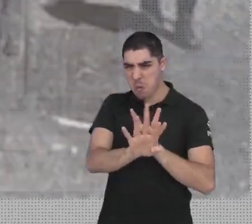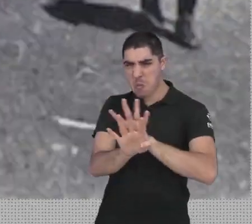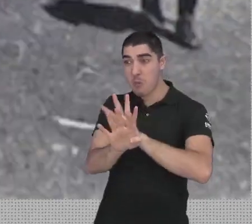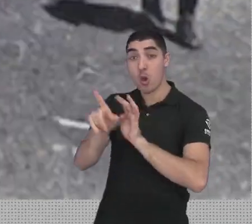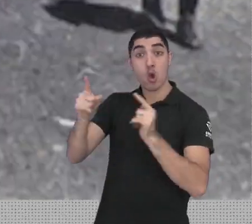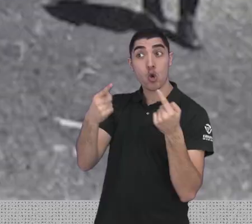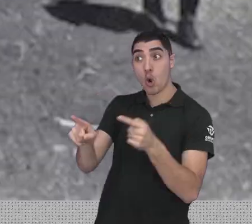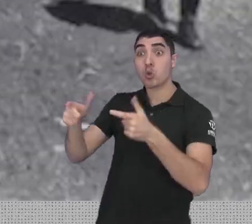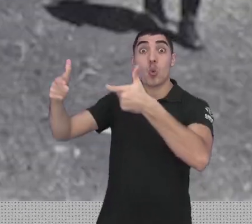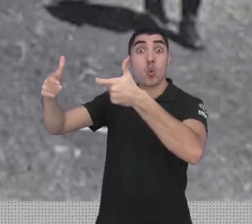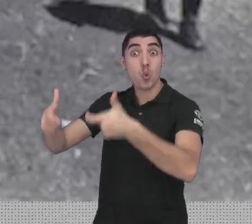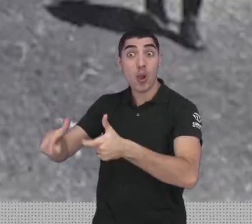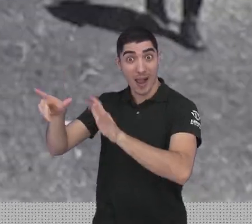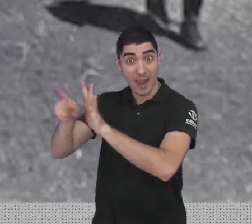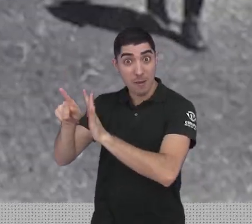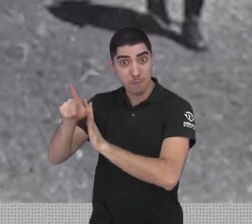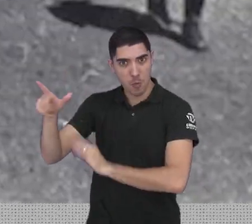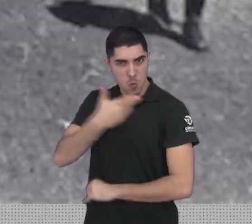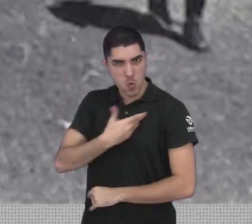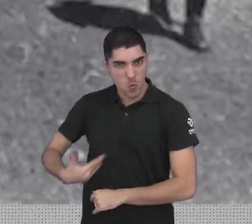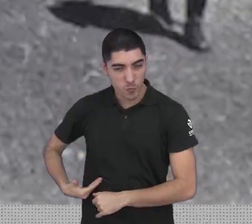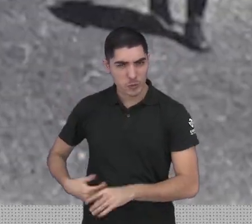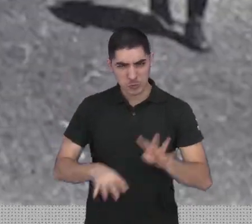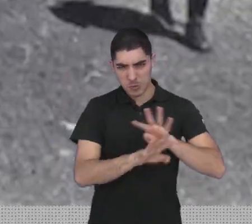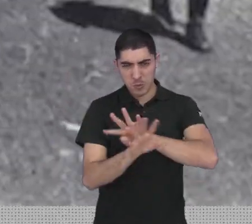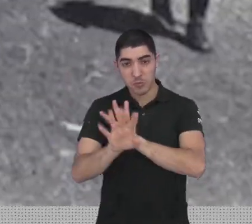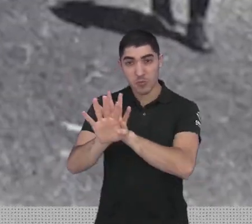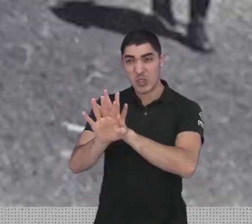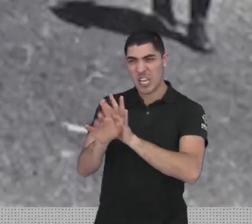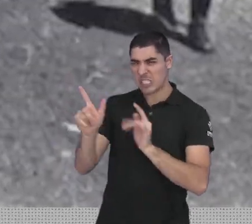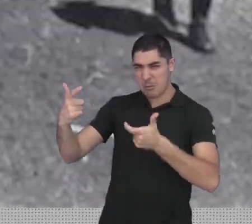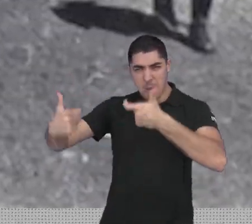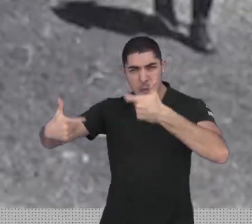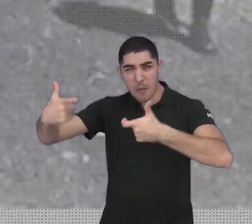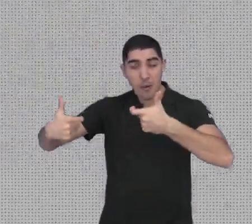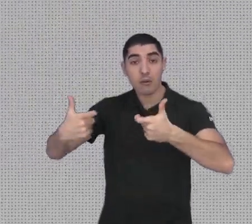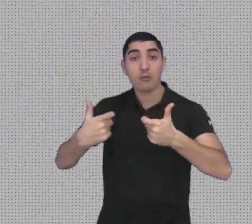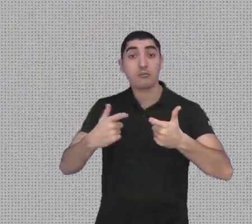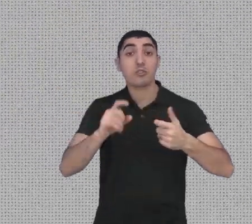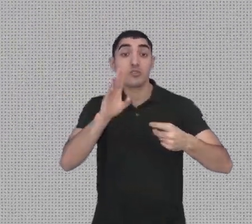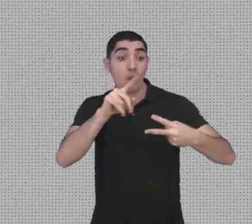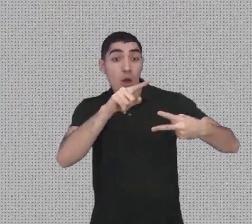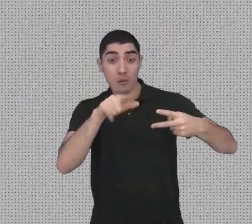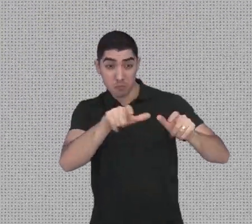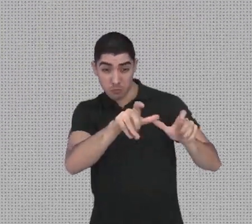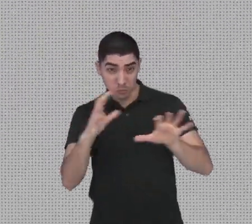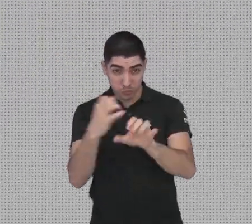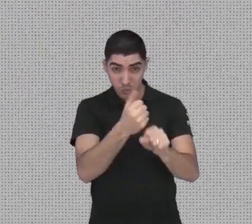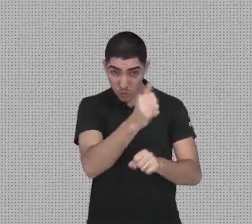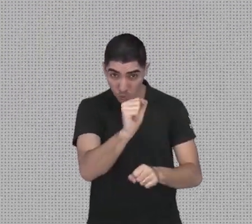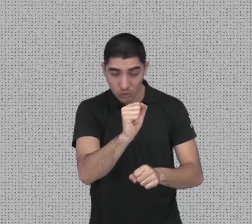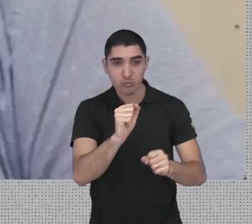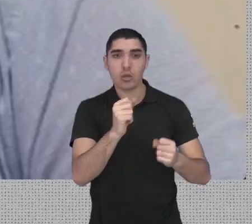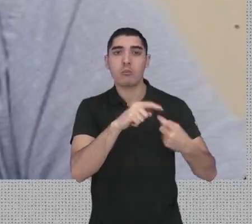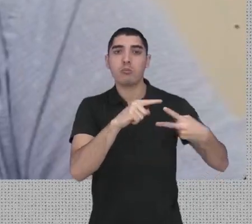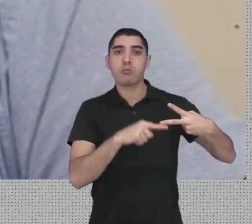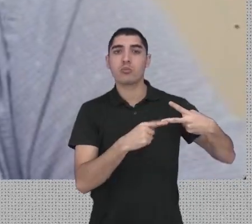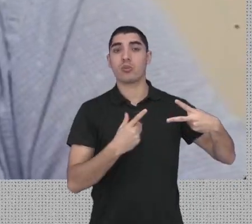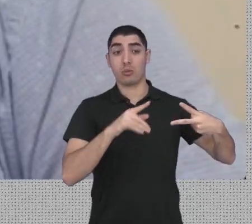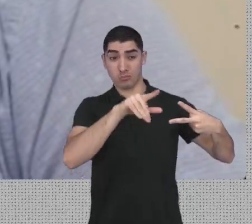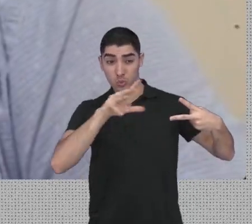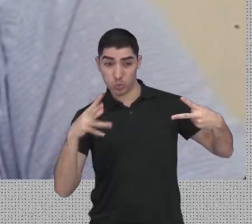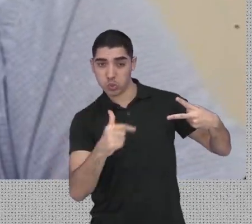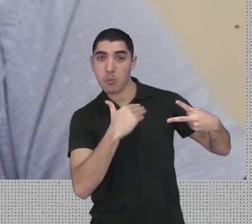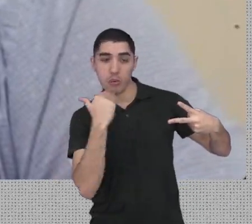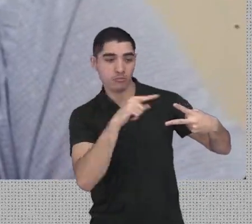Catete. Em conflito armado com as tropas do governo, apenas 2 sobreviveram. Um deles era Siqueira Campos. Eles